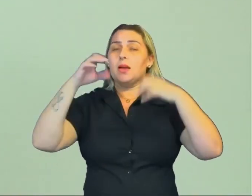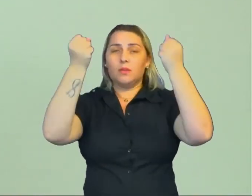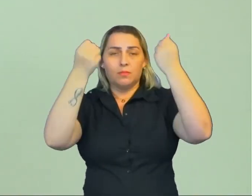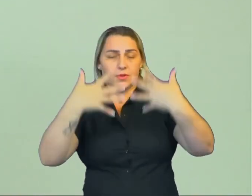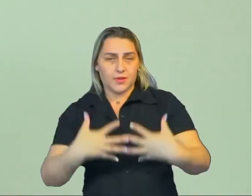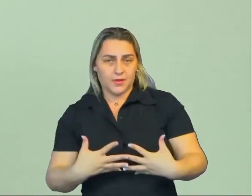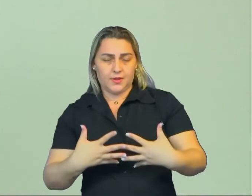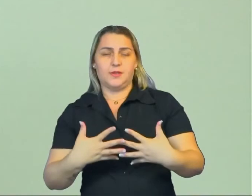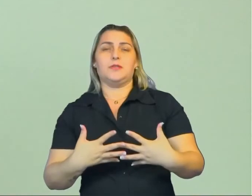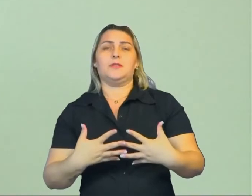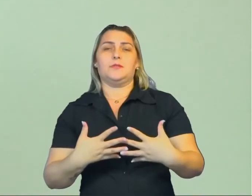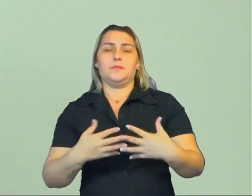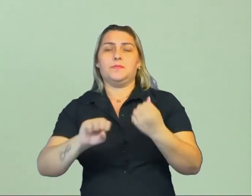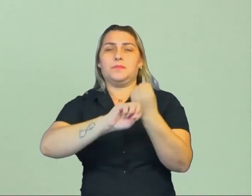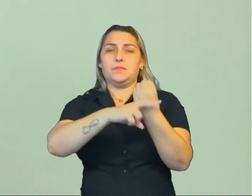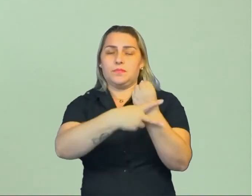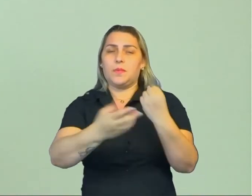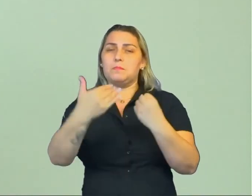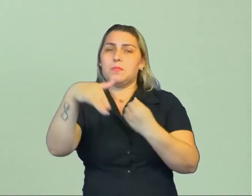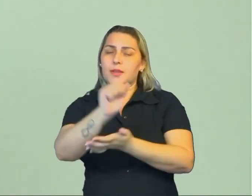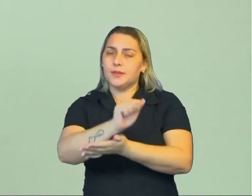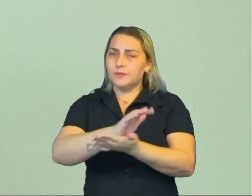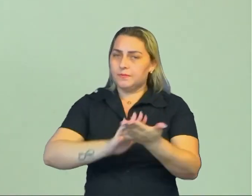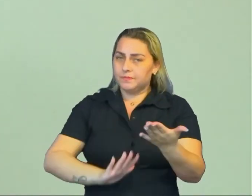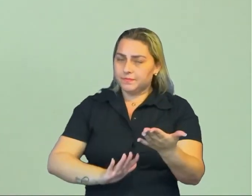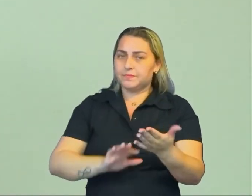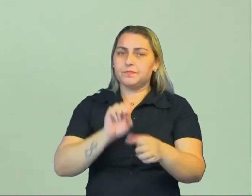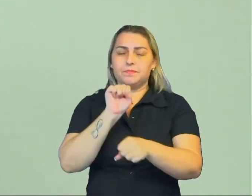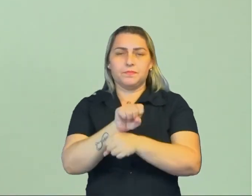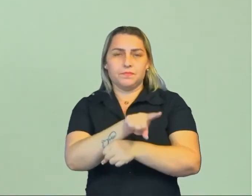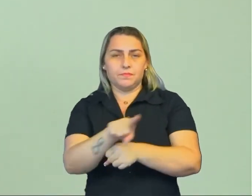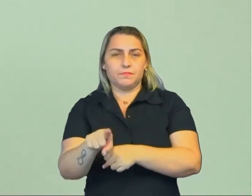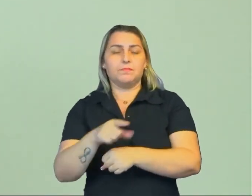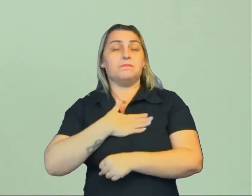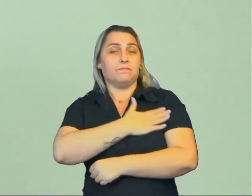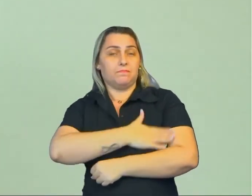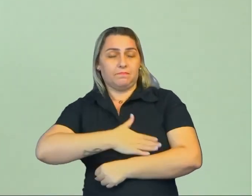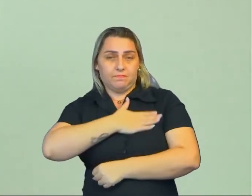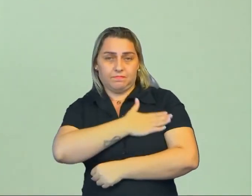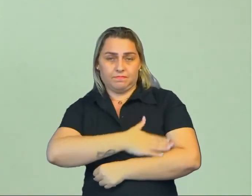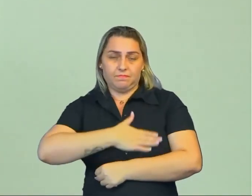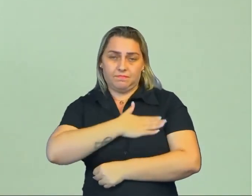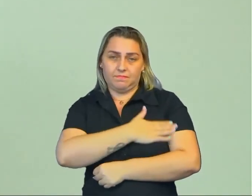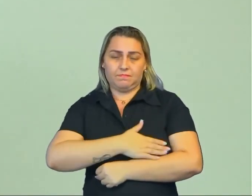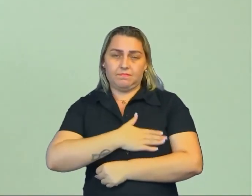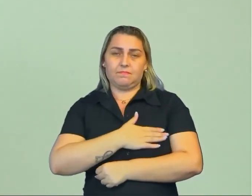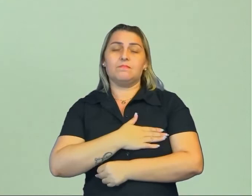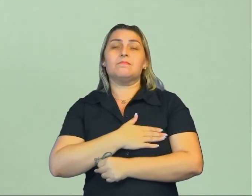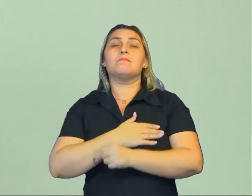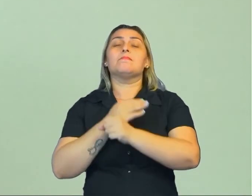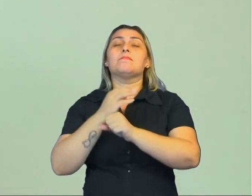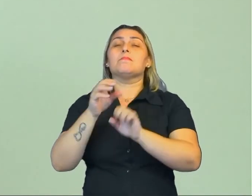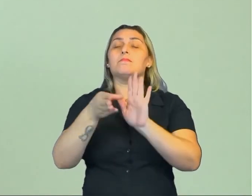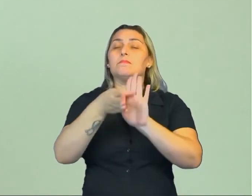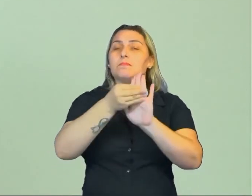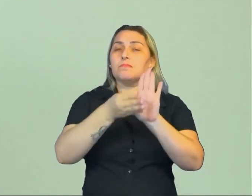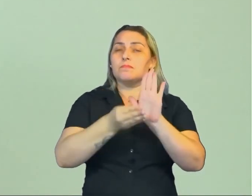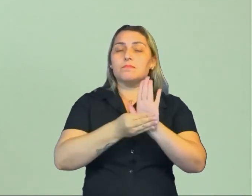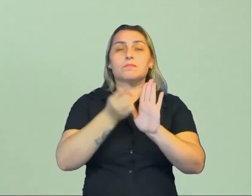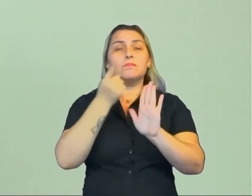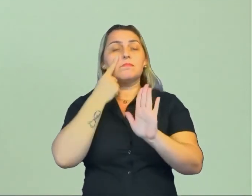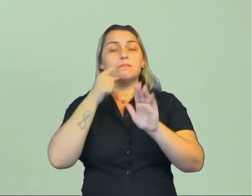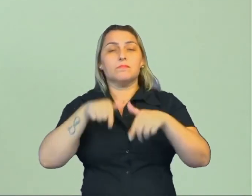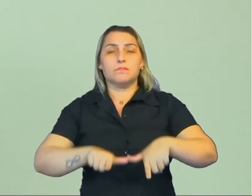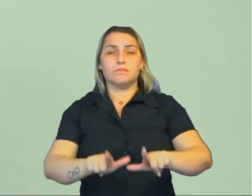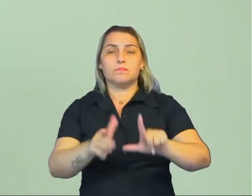explicações, consequentemente com mais atividades. Eu espero que vocês tenham gostado do conteúdo. Olhem